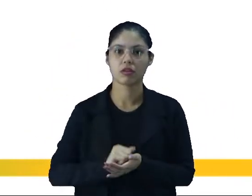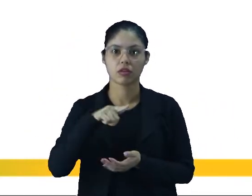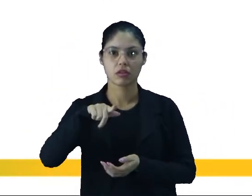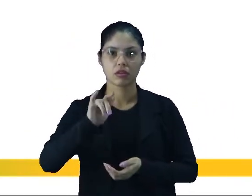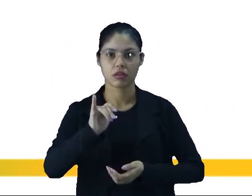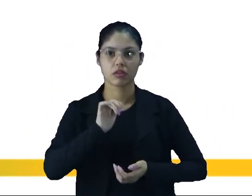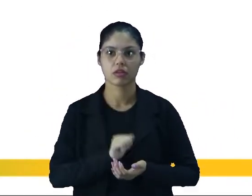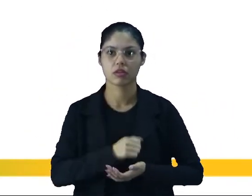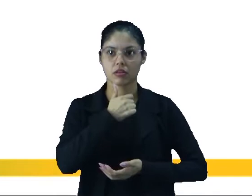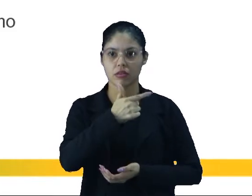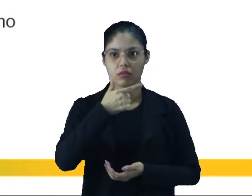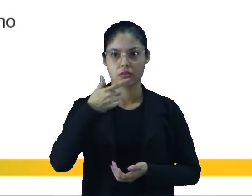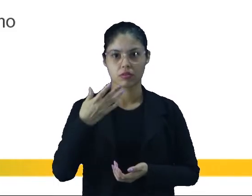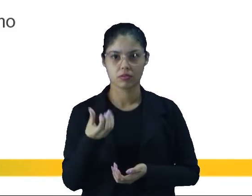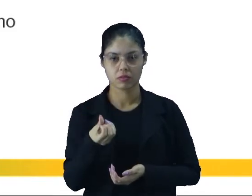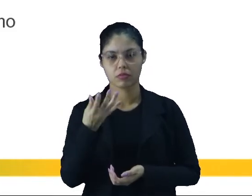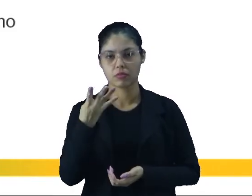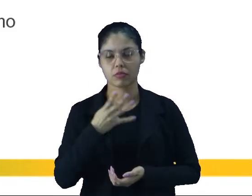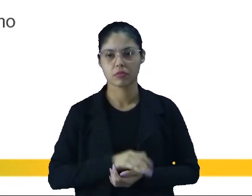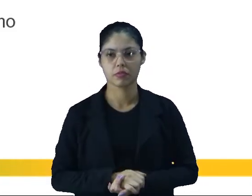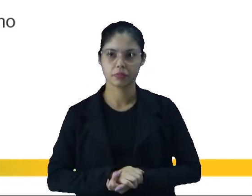tempos, 264.